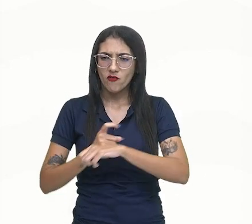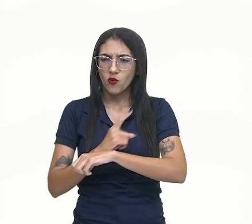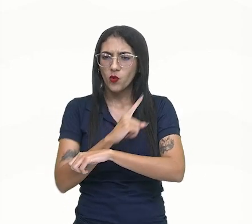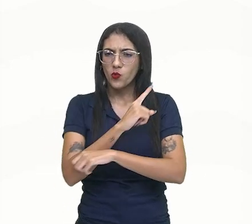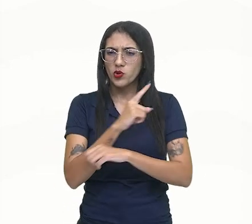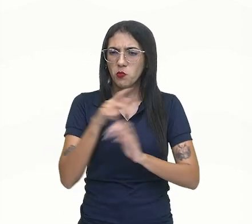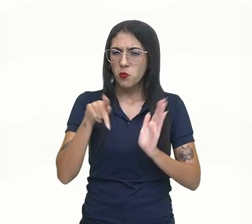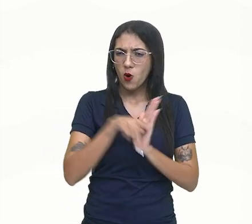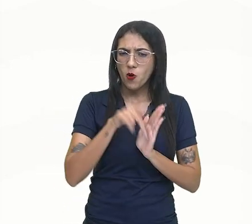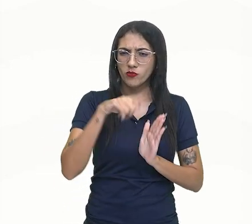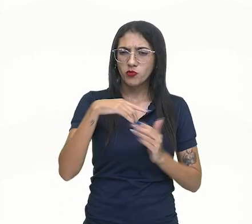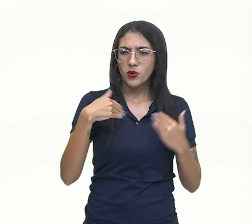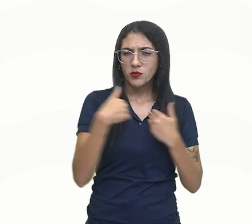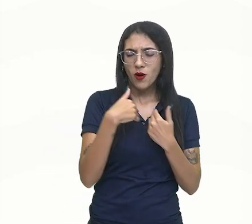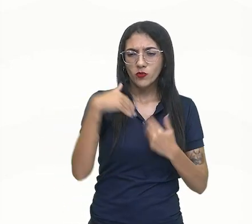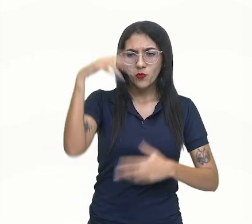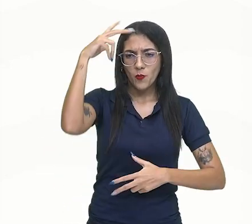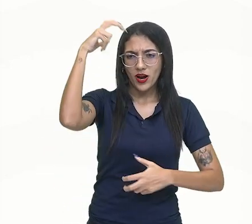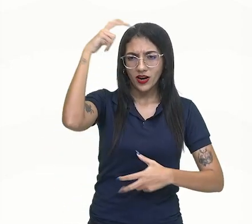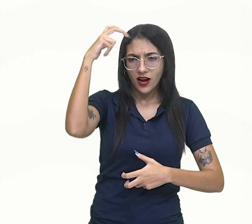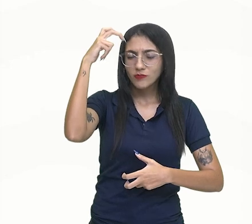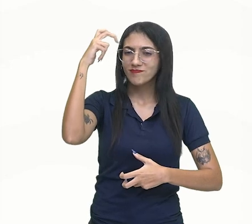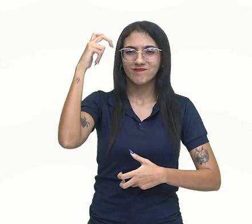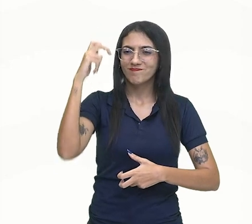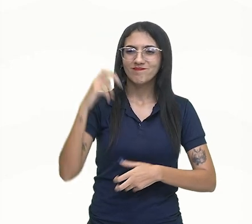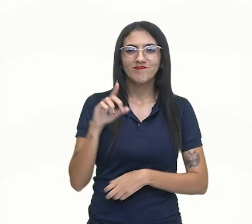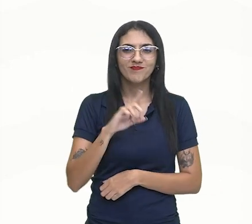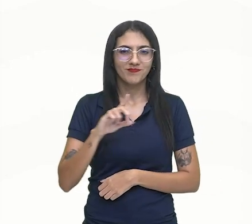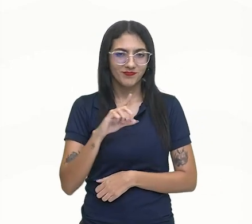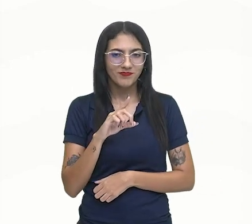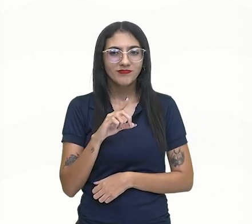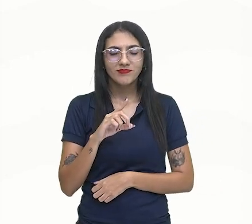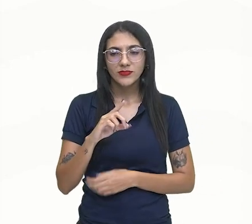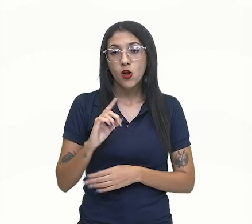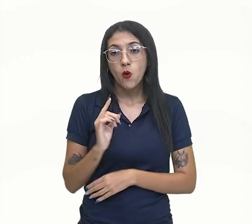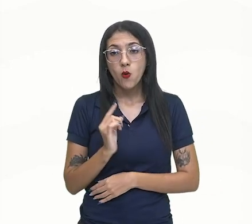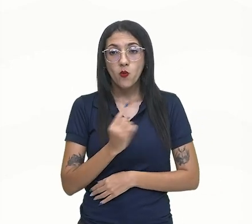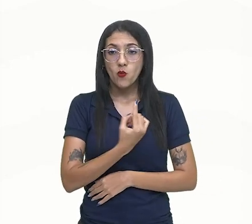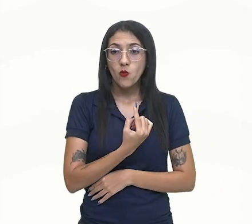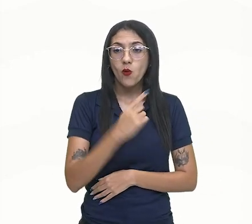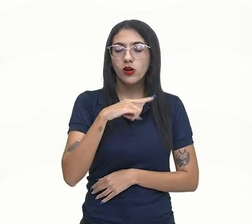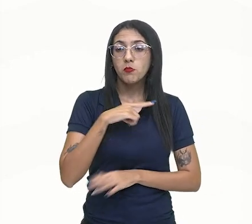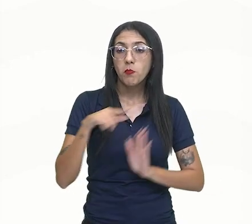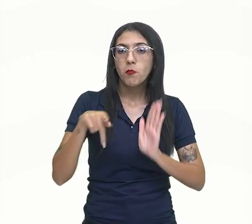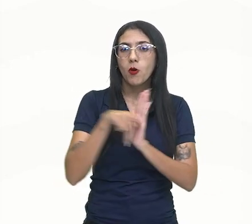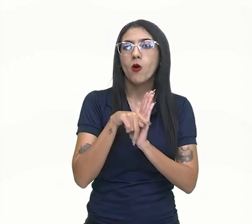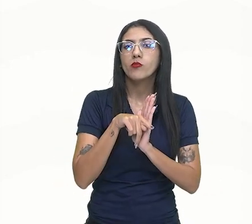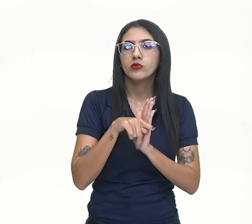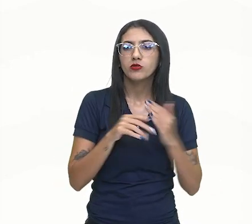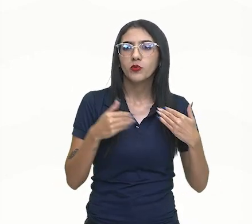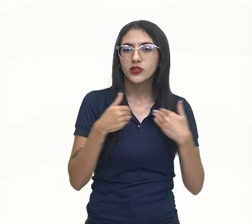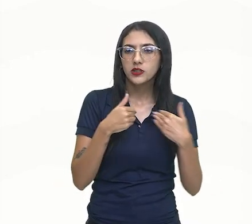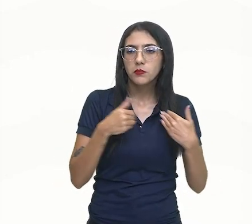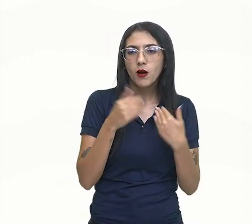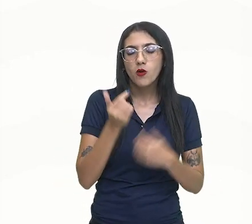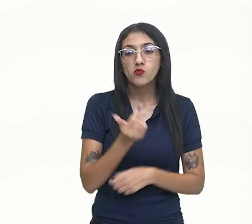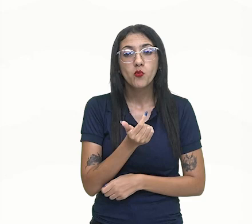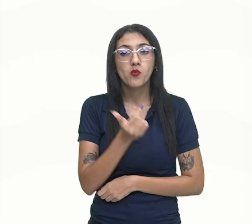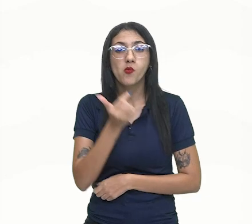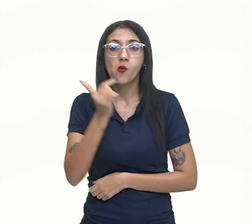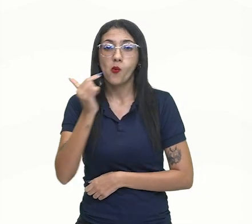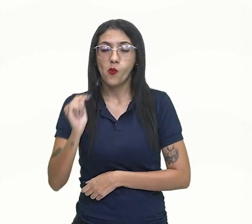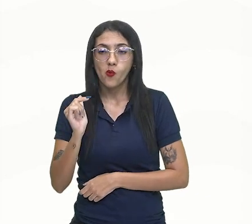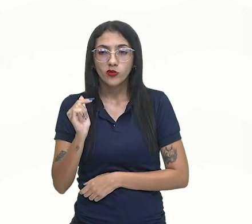ancestrais diferentes, né? Um foi no organismo dos primatas, por exemplo, e o outro dos hominídeos.